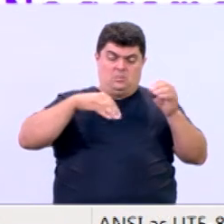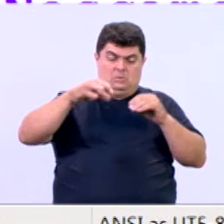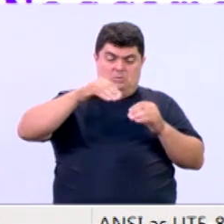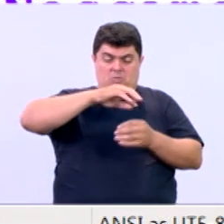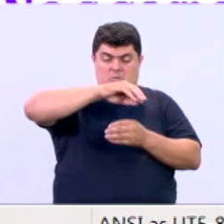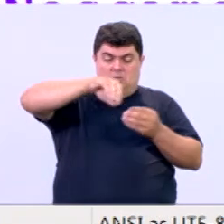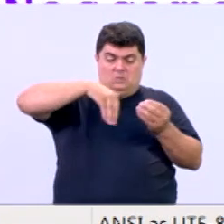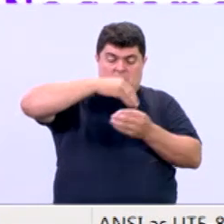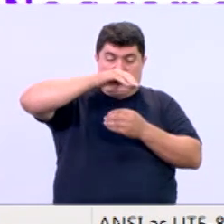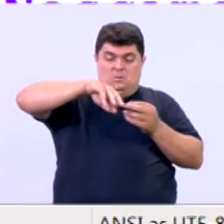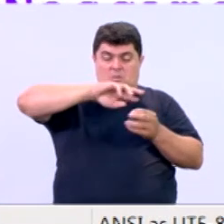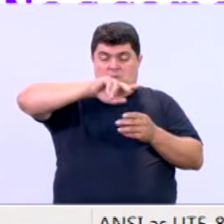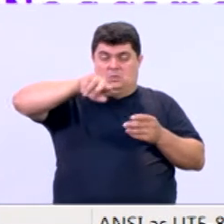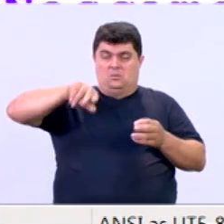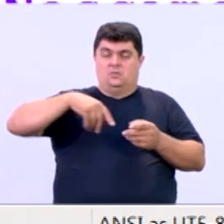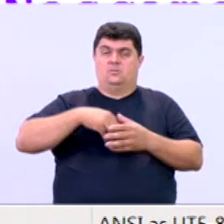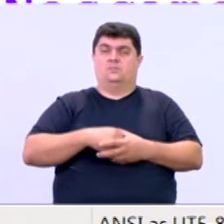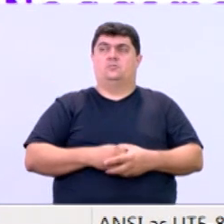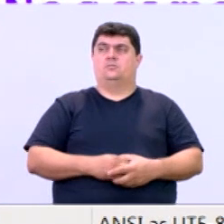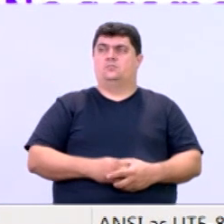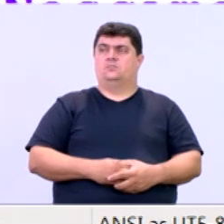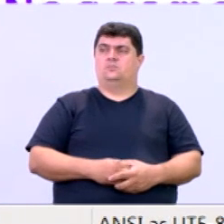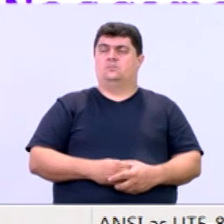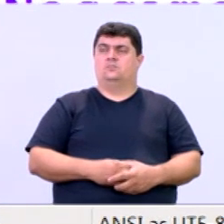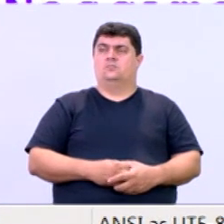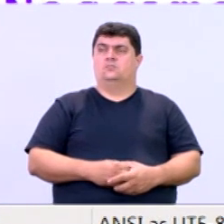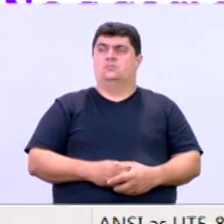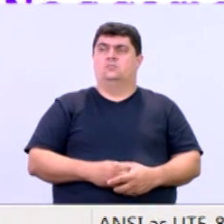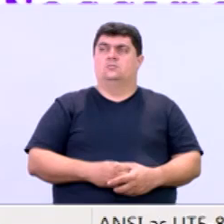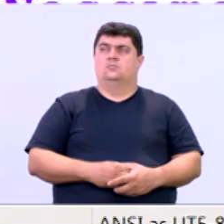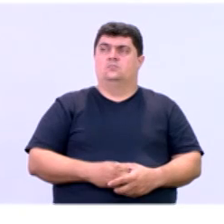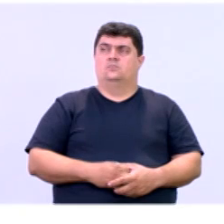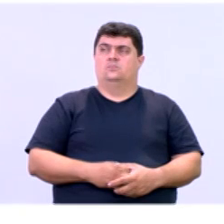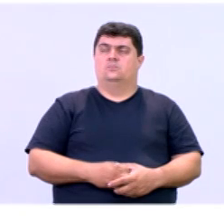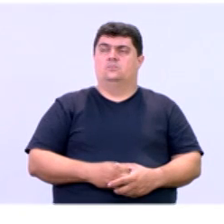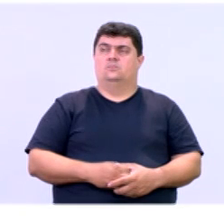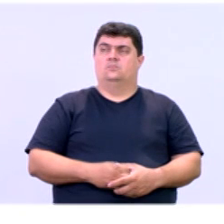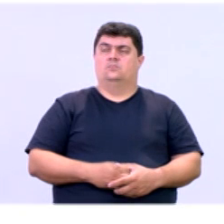dele. Vou executar.